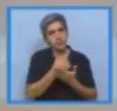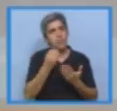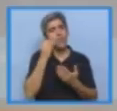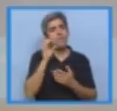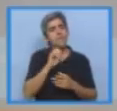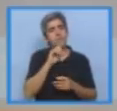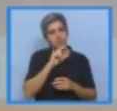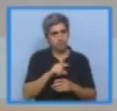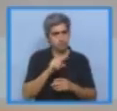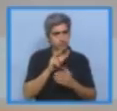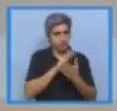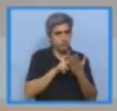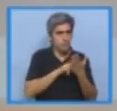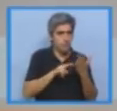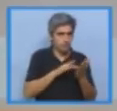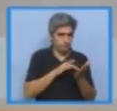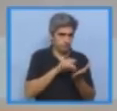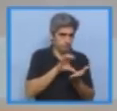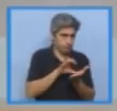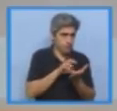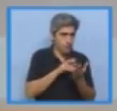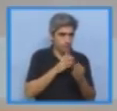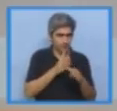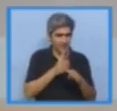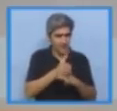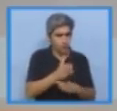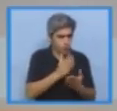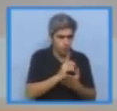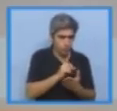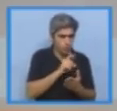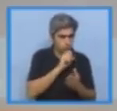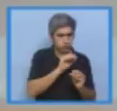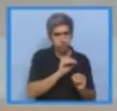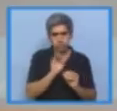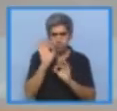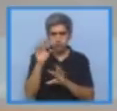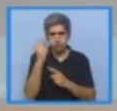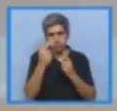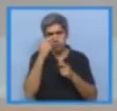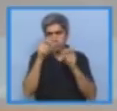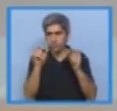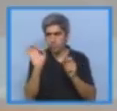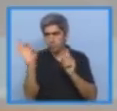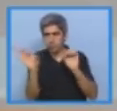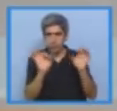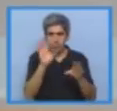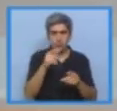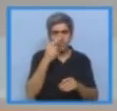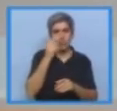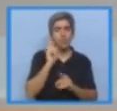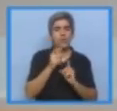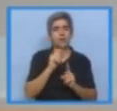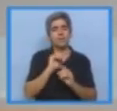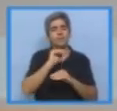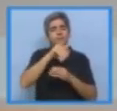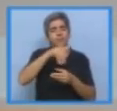como se pode ler a Bíblia, não de uma forma literal, mas também dar pequenas indicações às pessoas de o que é que está por